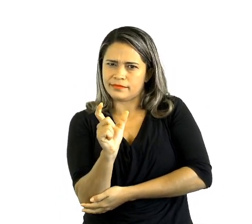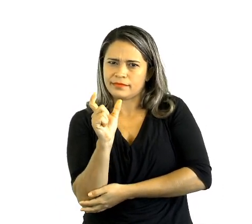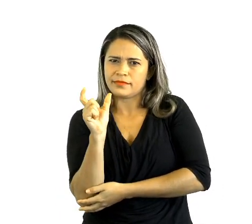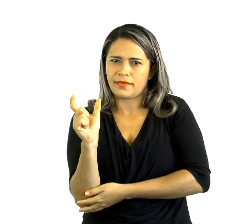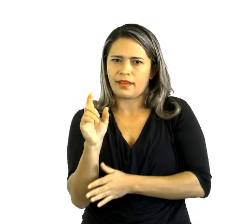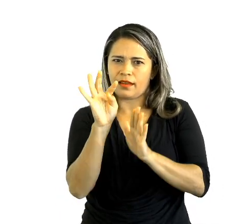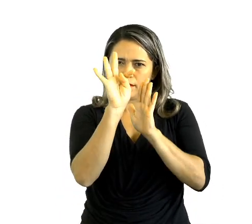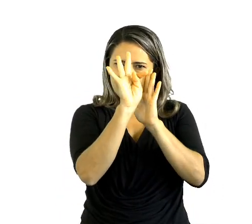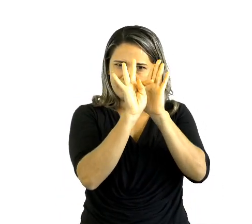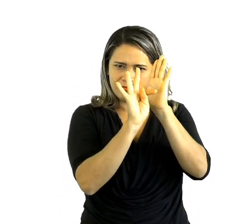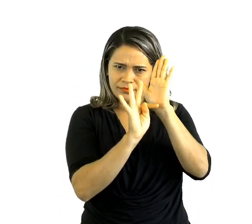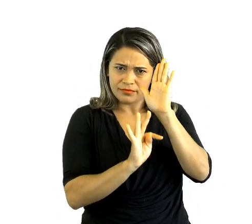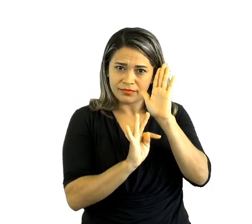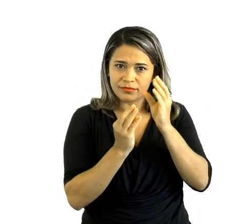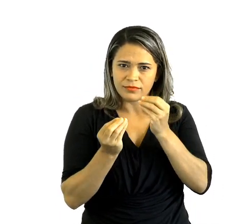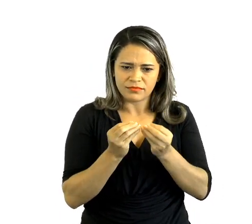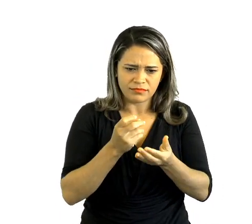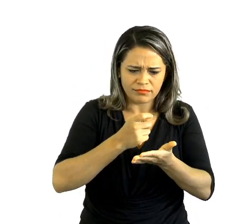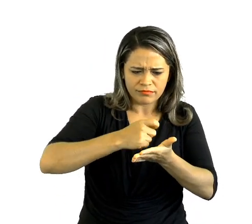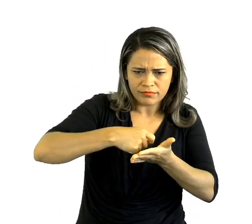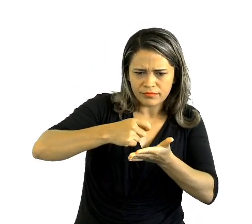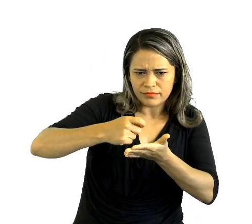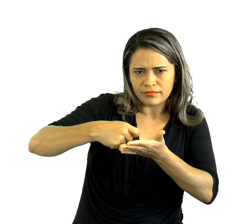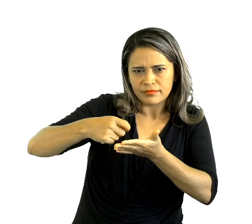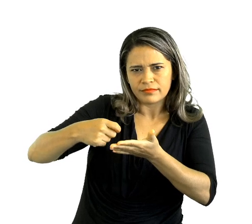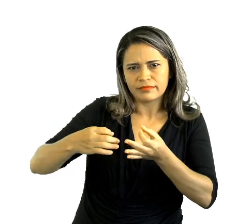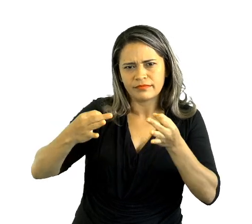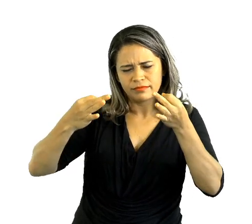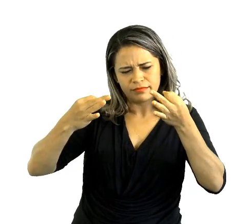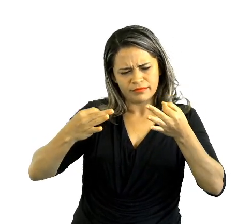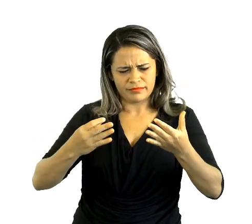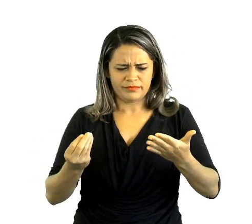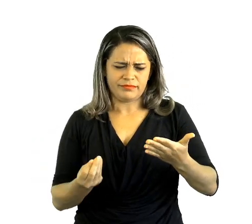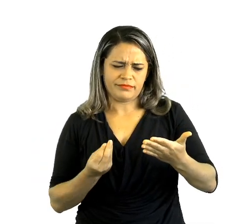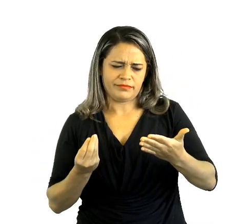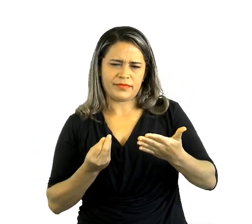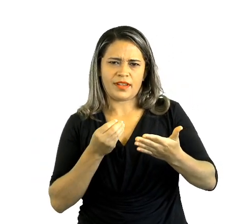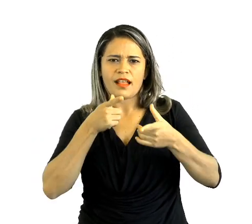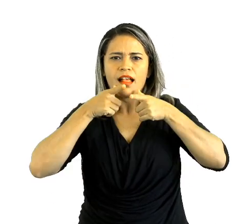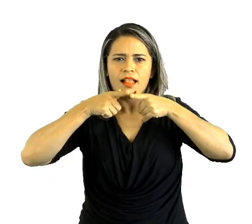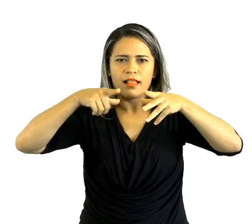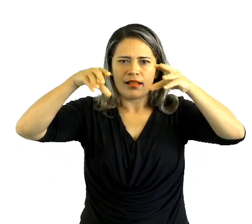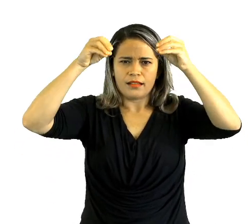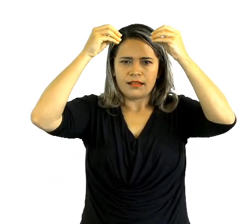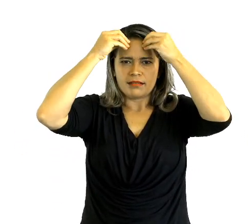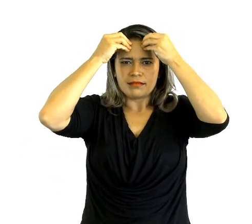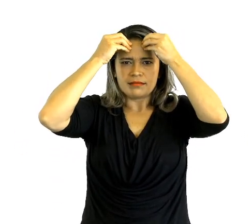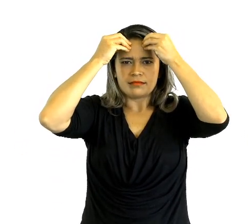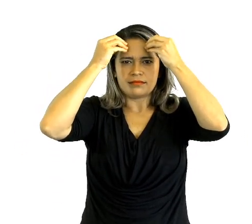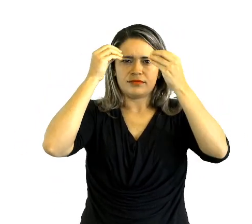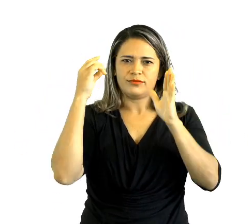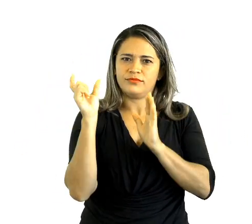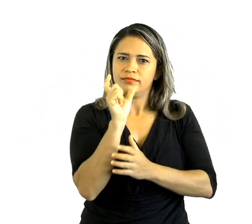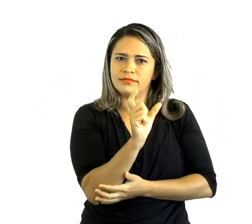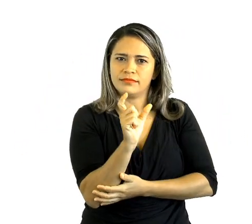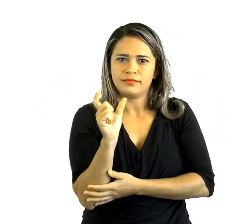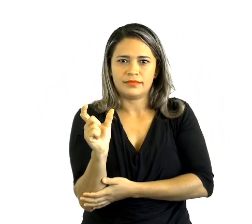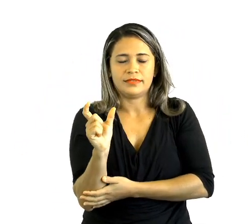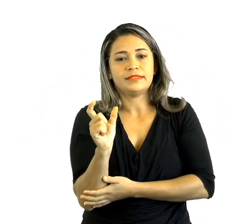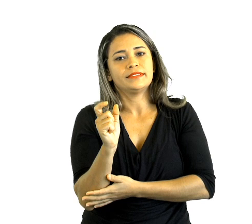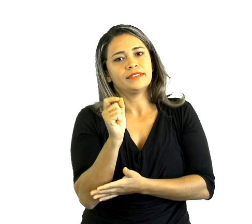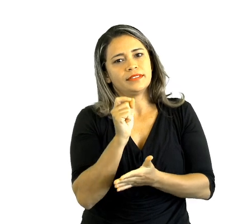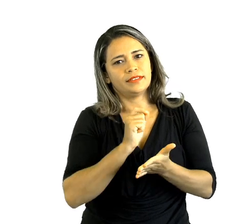foi escrito, dando sentido à poesia. Essa é a linguagem verbal, a escrita que o